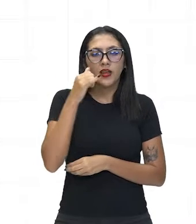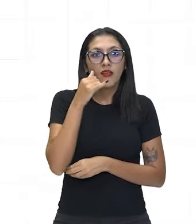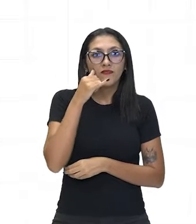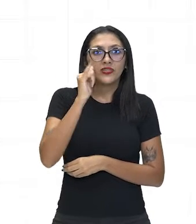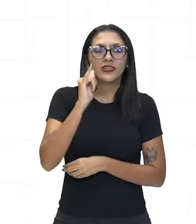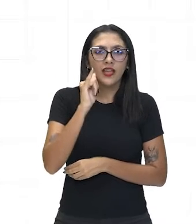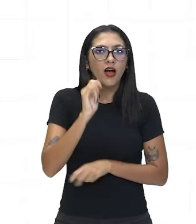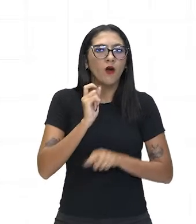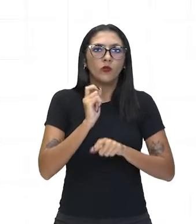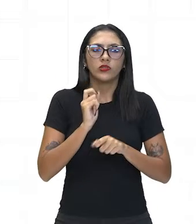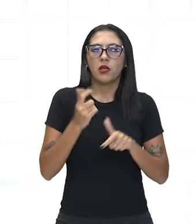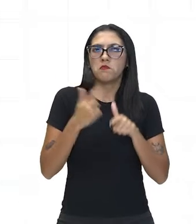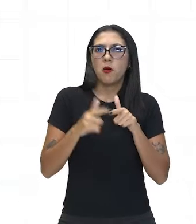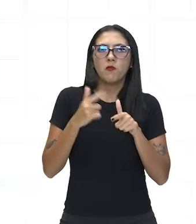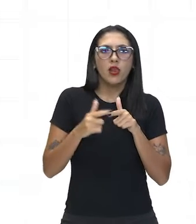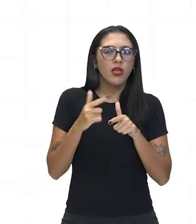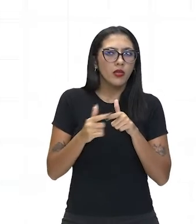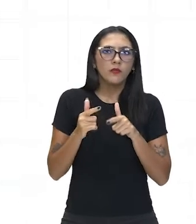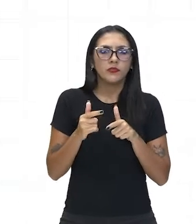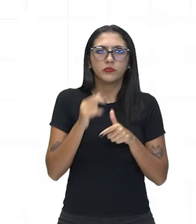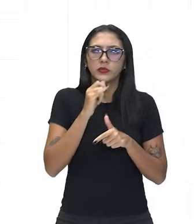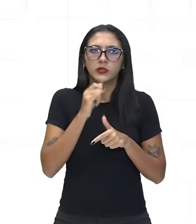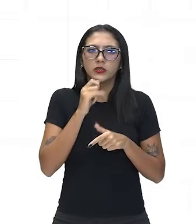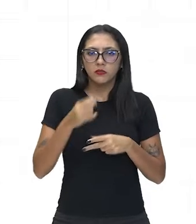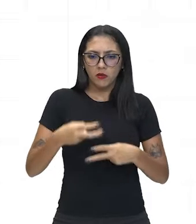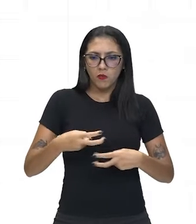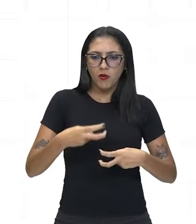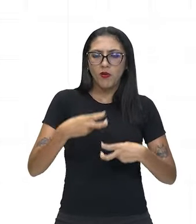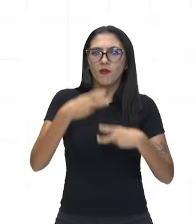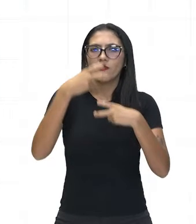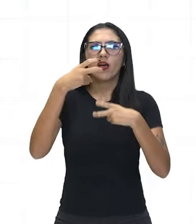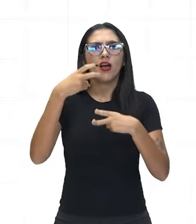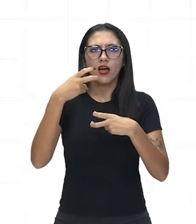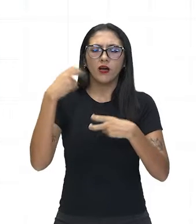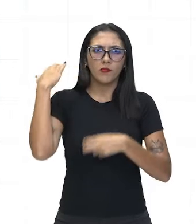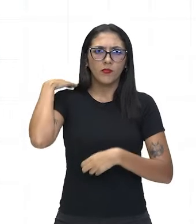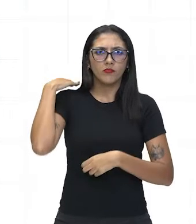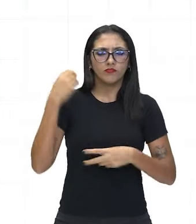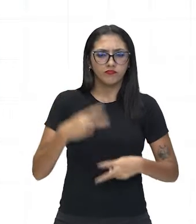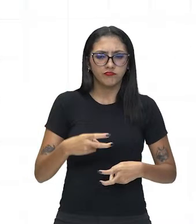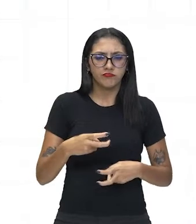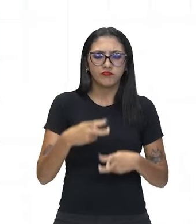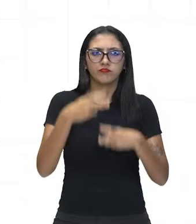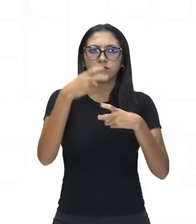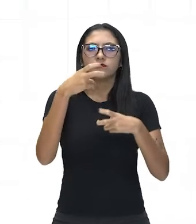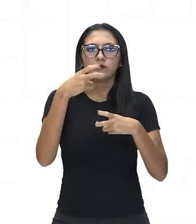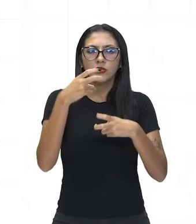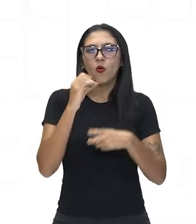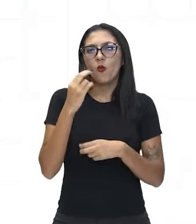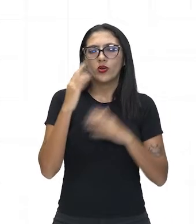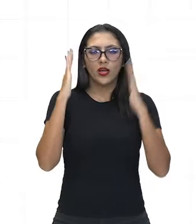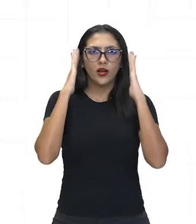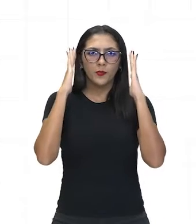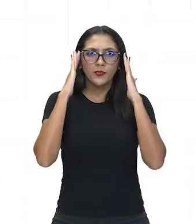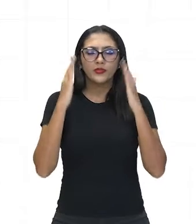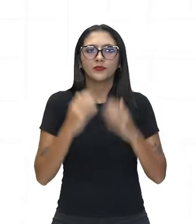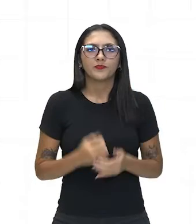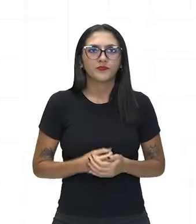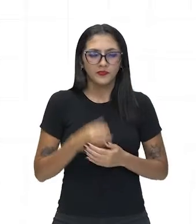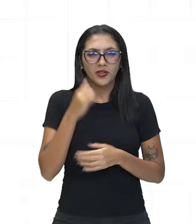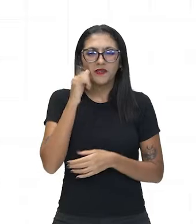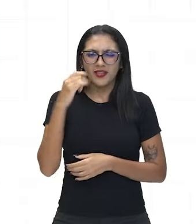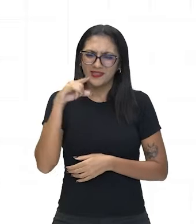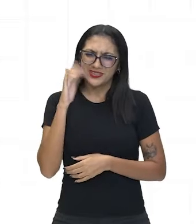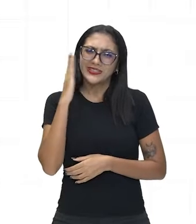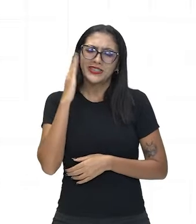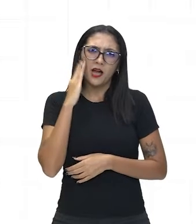trauma. Então, é super importante no local ali do acidente, você impedir que as pessoas, os curiosos, né,